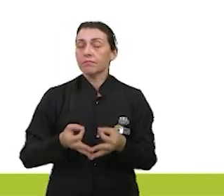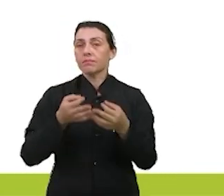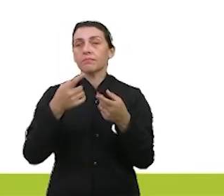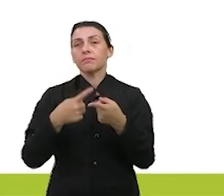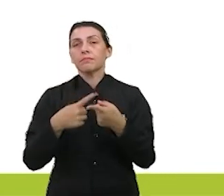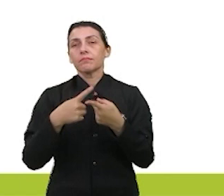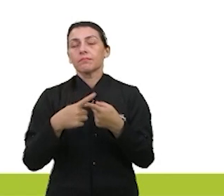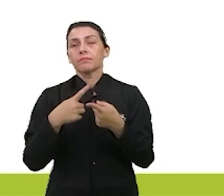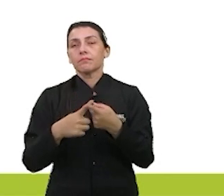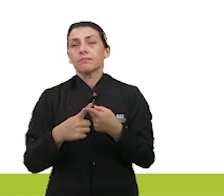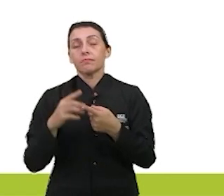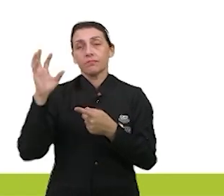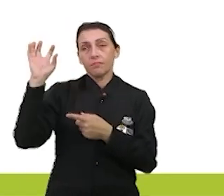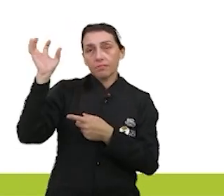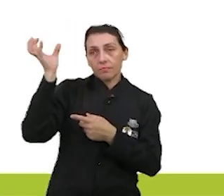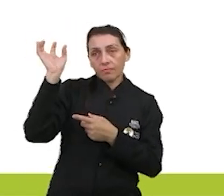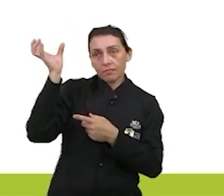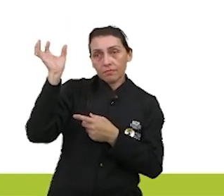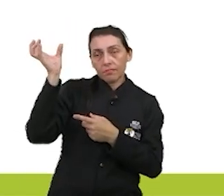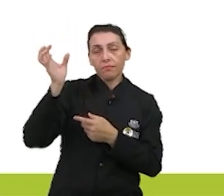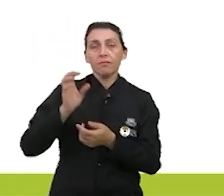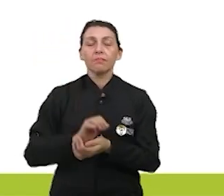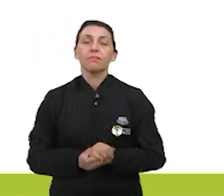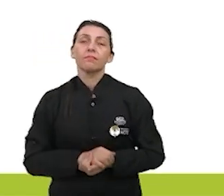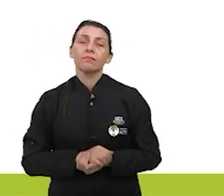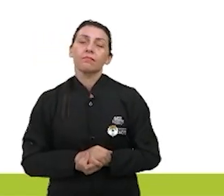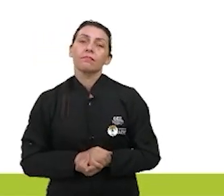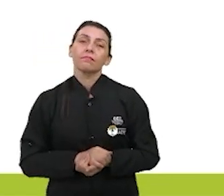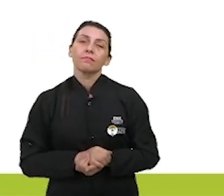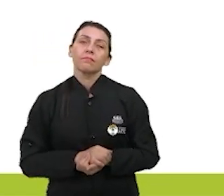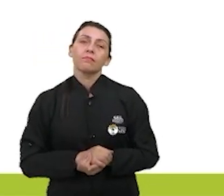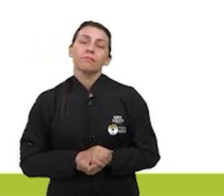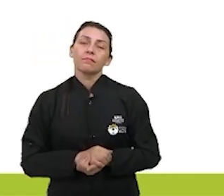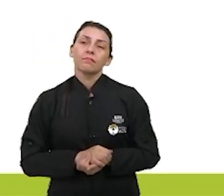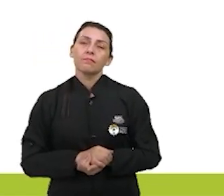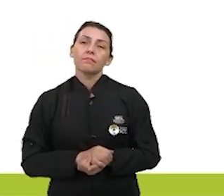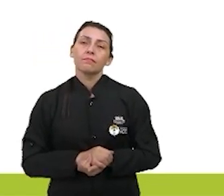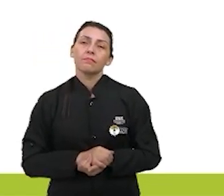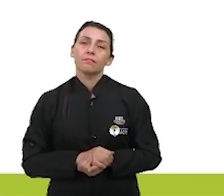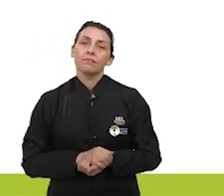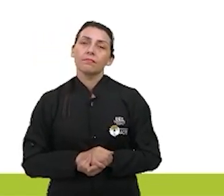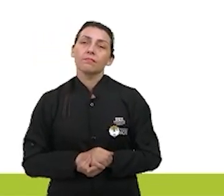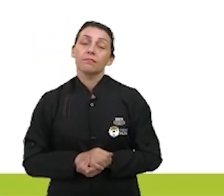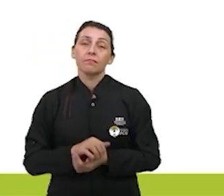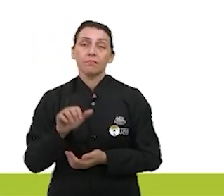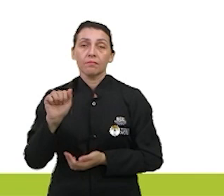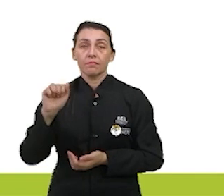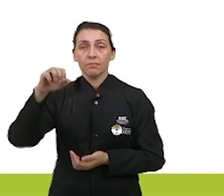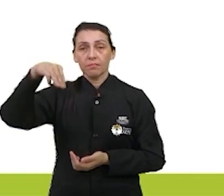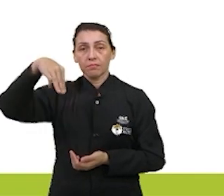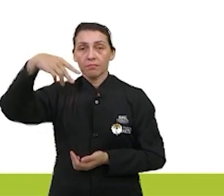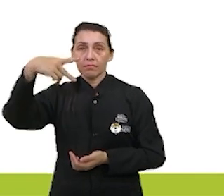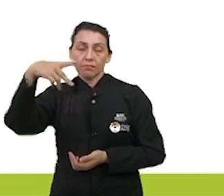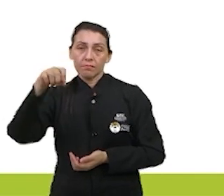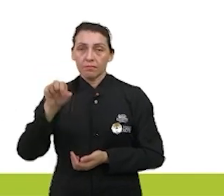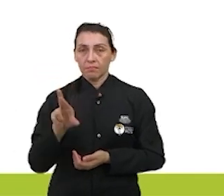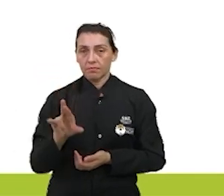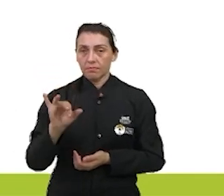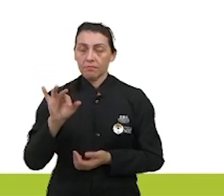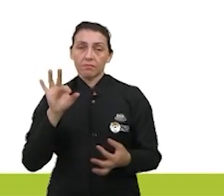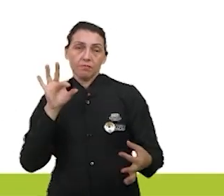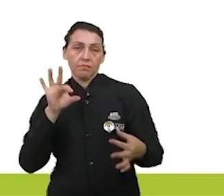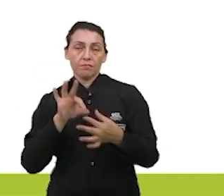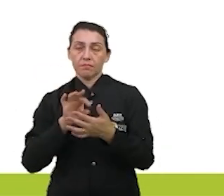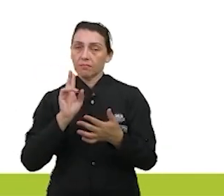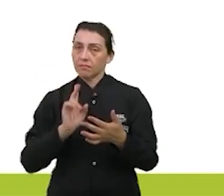ó, a lâmpada e o amperímetro, né, o A, estão ligados no